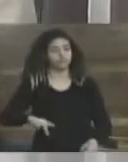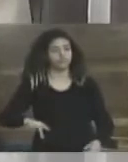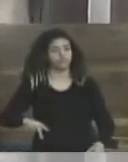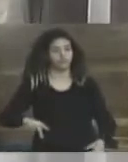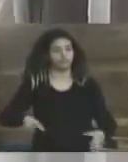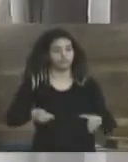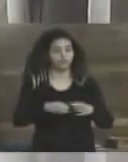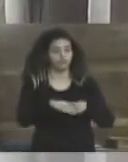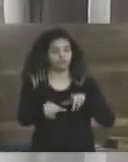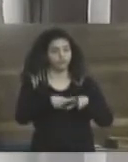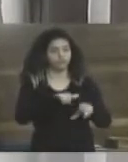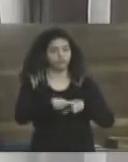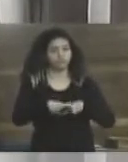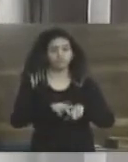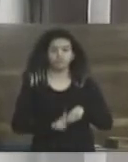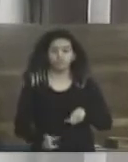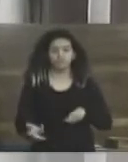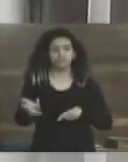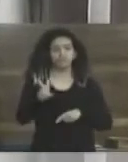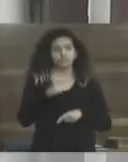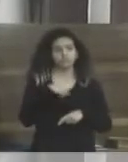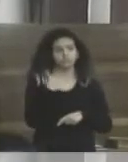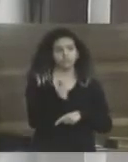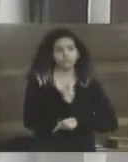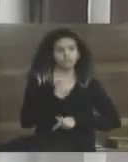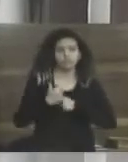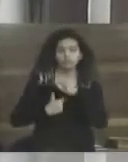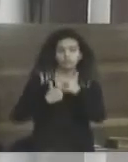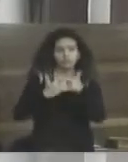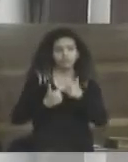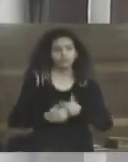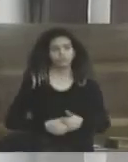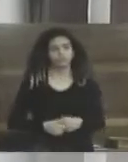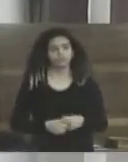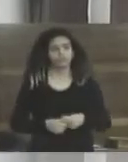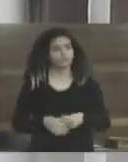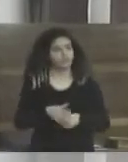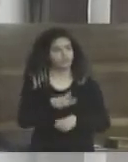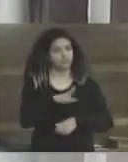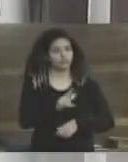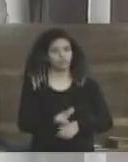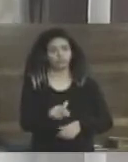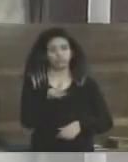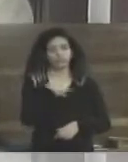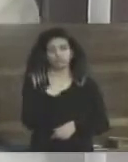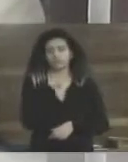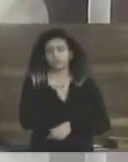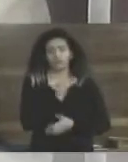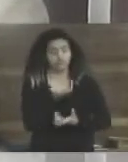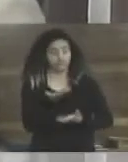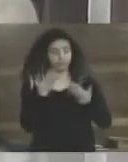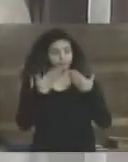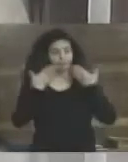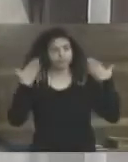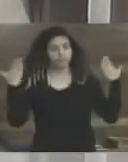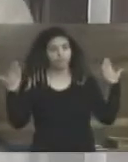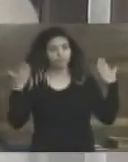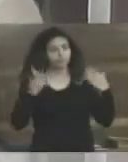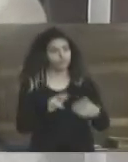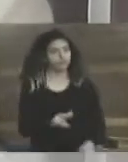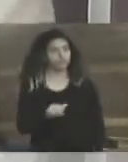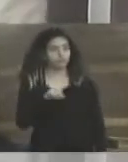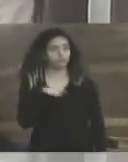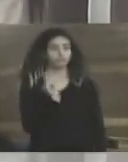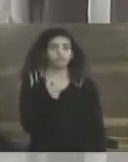dos Trabalhadores, que desde o início nós travamos essa luta. Em nenhum momento quisemos aparecer, em nenhum momento fomos